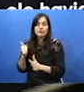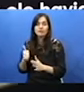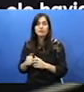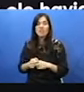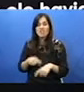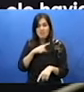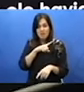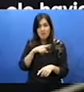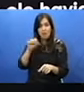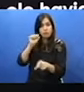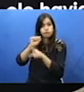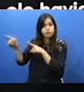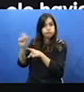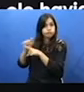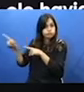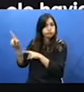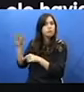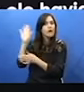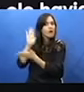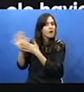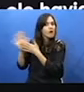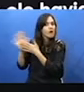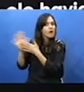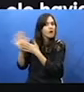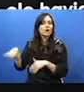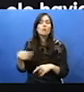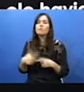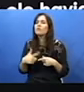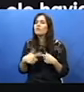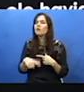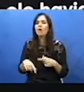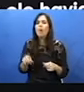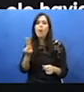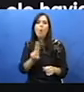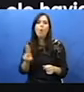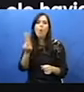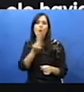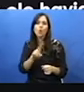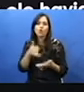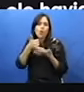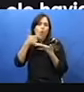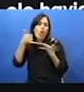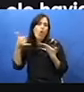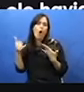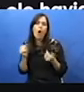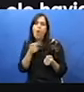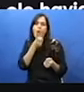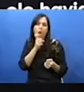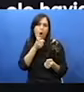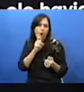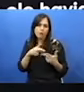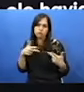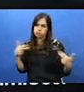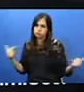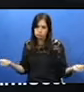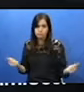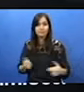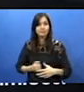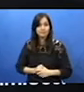deixou suas equipes, sua seleção na mão, exatamente pelo uso desses componentes das drogas,